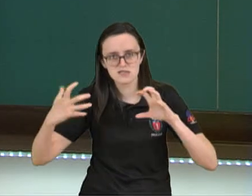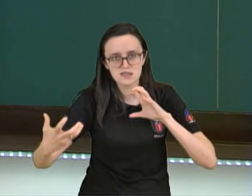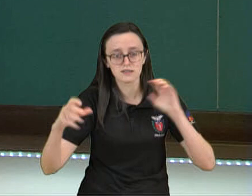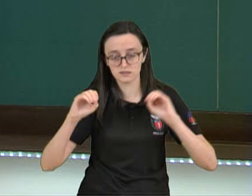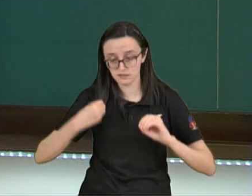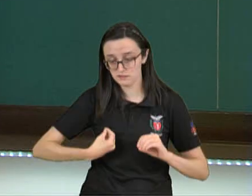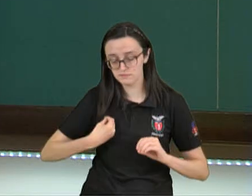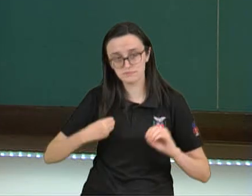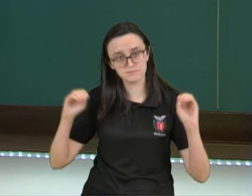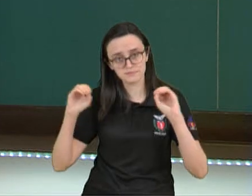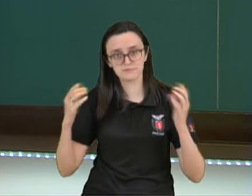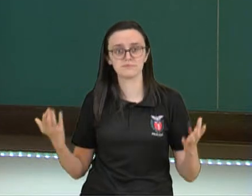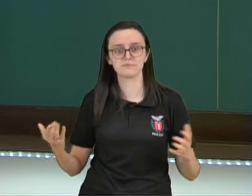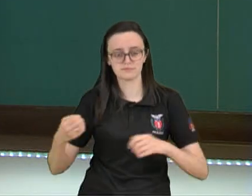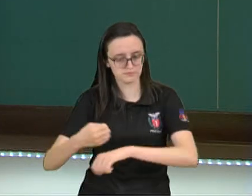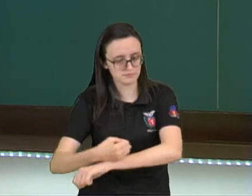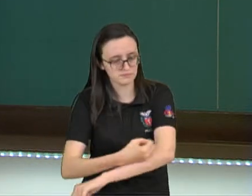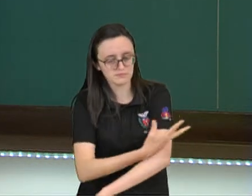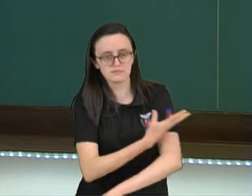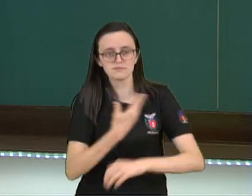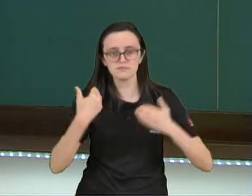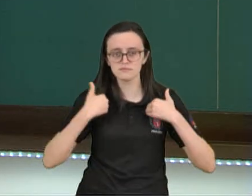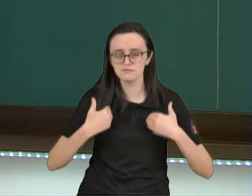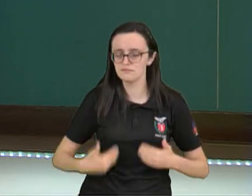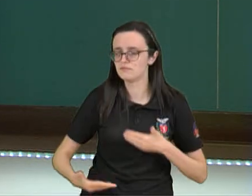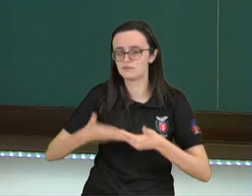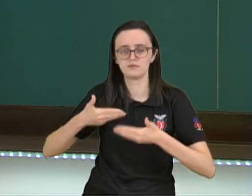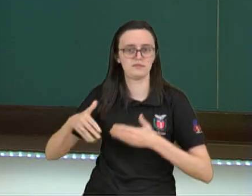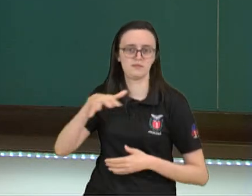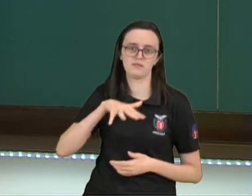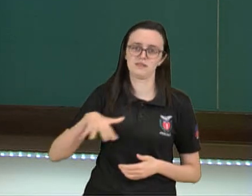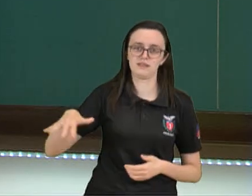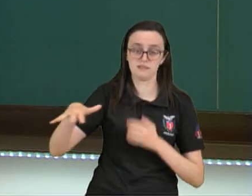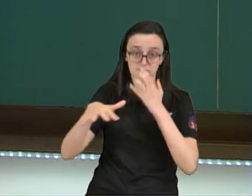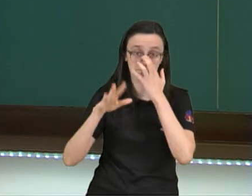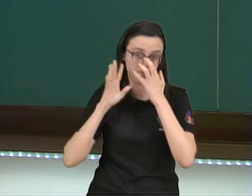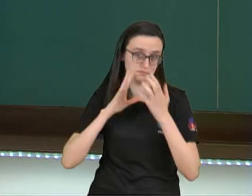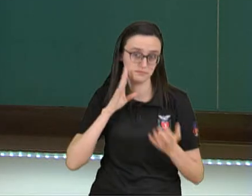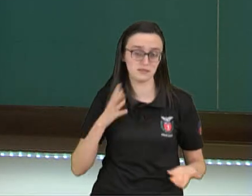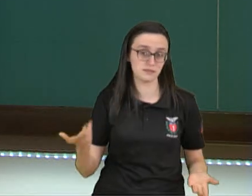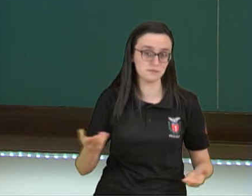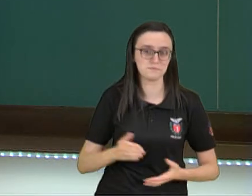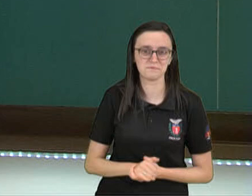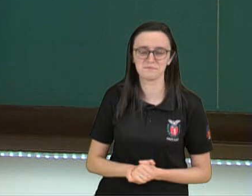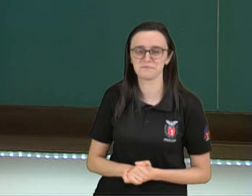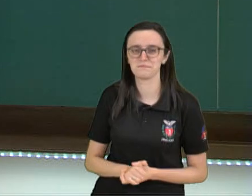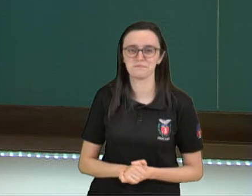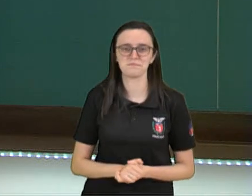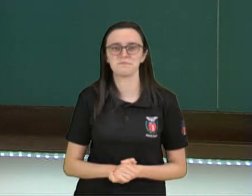sua vida, seja emocional, fisicamente, seja em qualquer área. Legal, né?